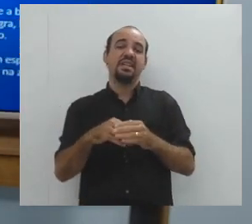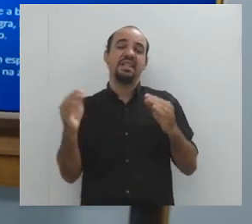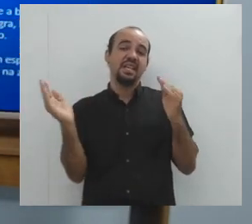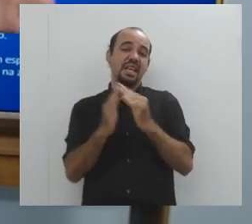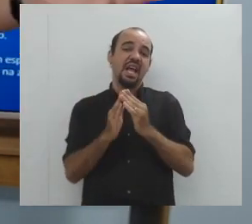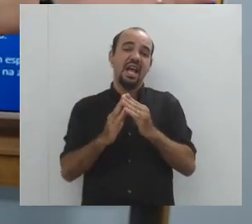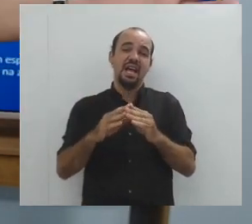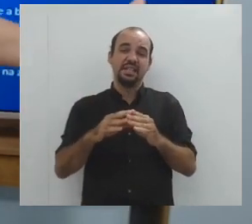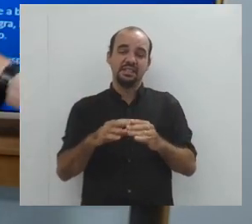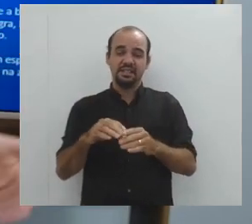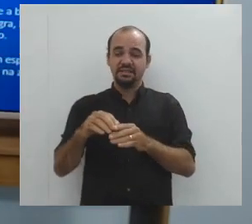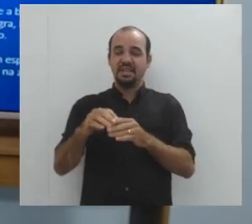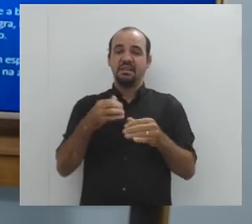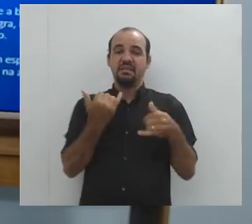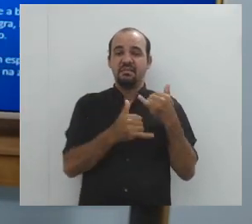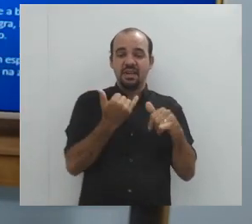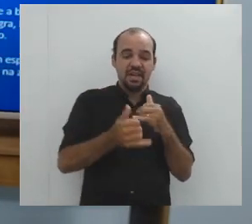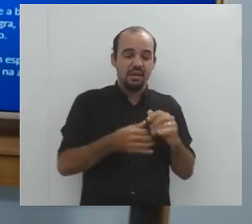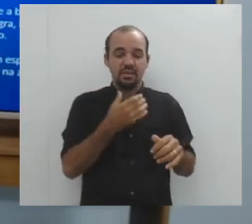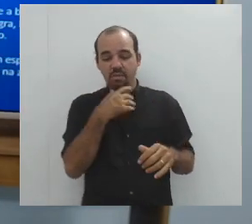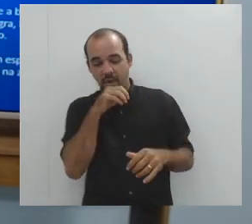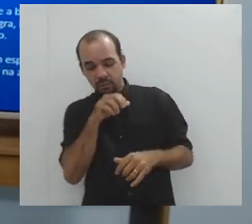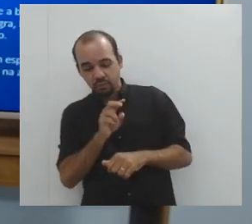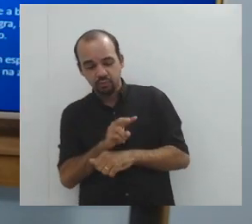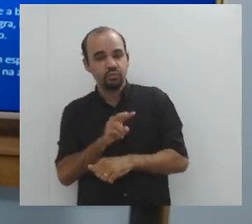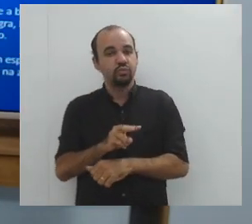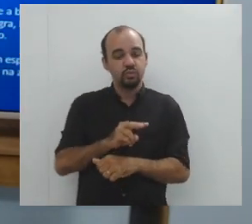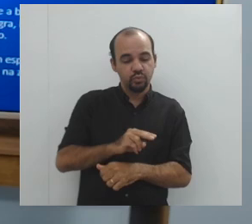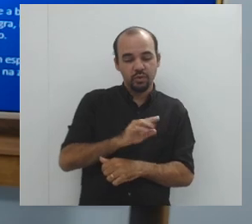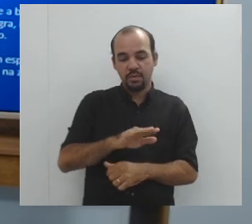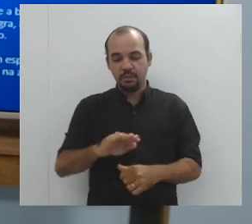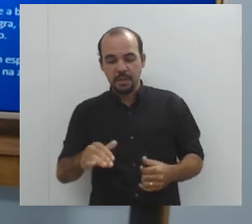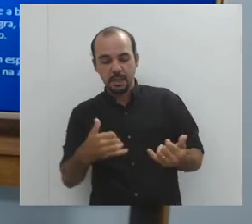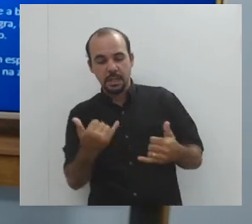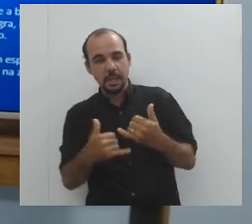saírem e explorarem no seu próprio bairro. Às vezes isso